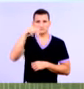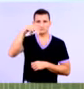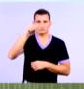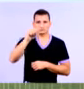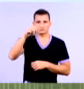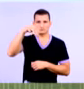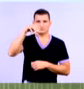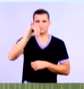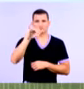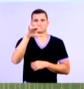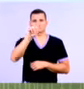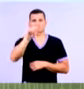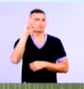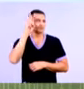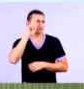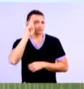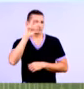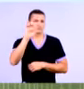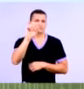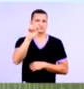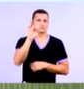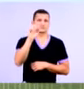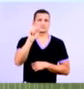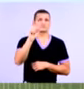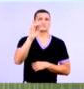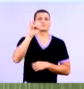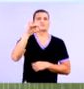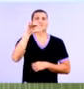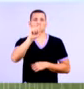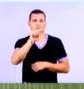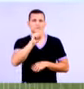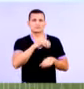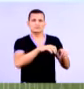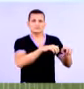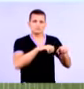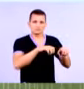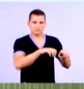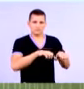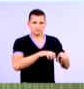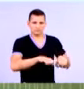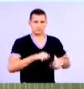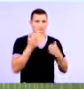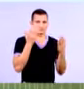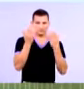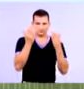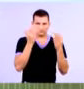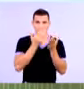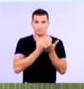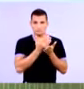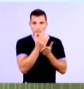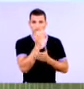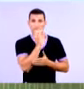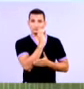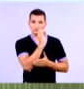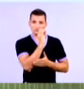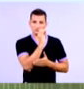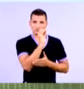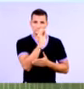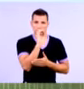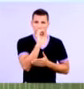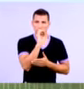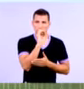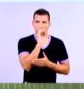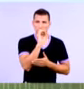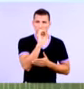estática ser um armário de gavetas, onde as gavetas começam com numeração de 0? Qual é a desvantagem da alocação estática?